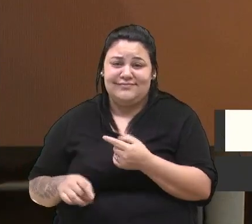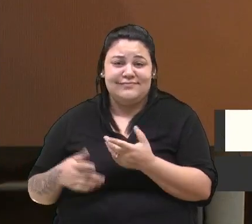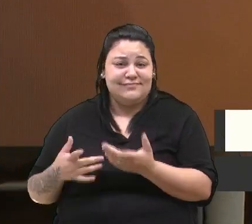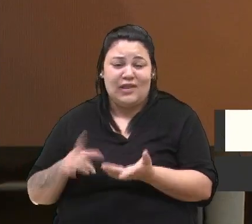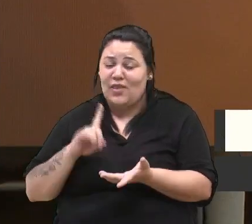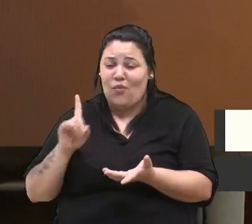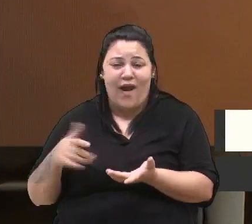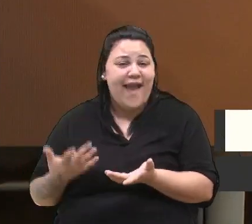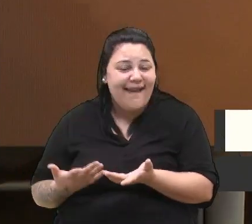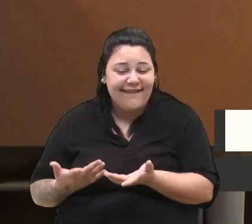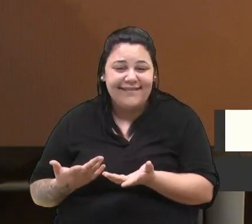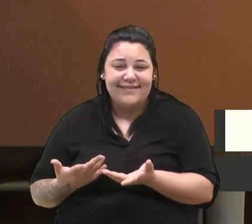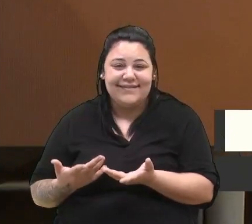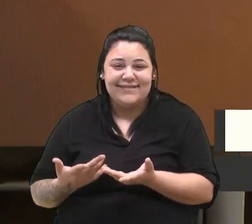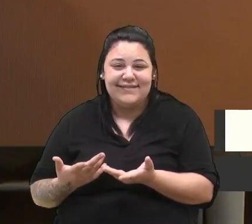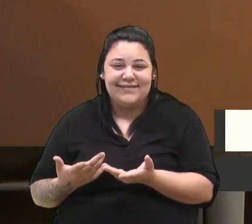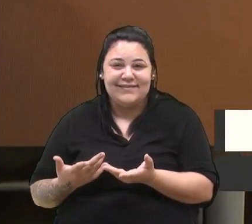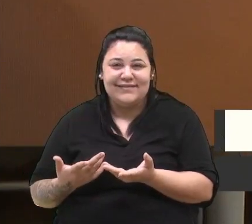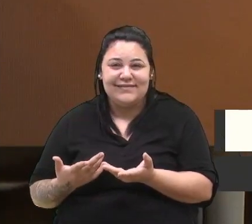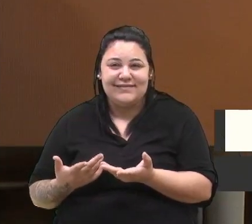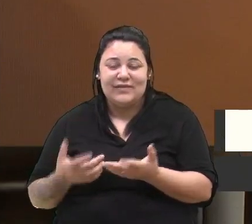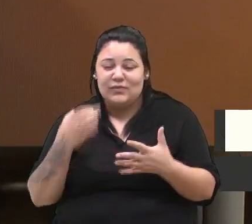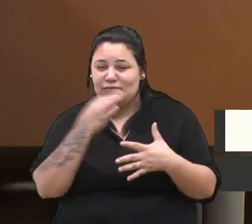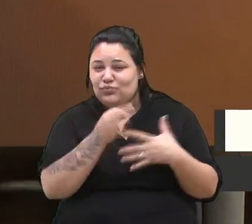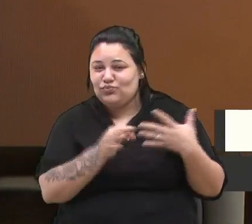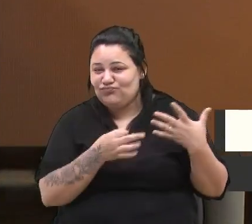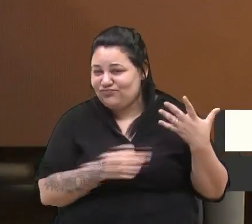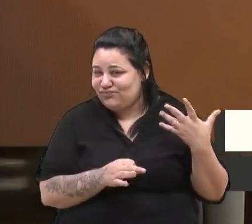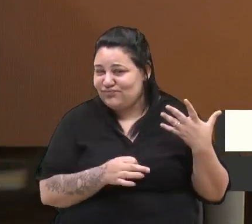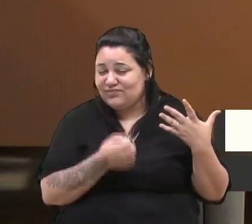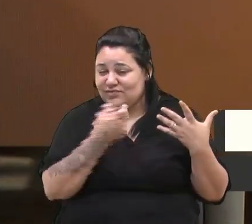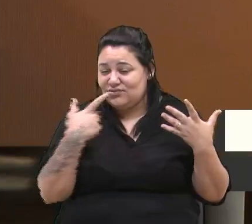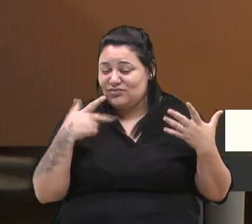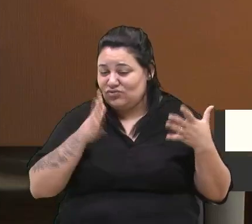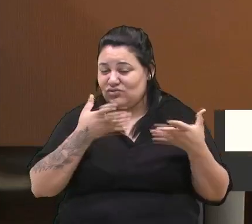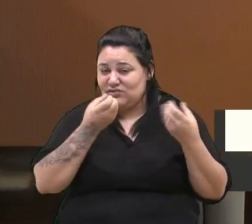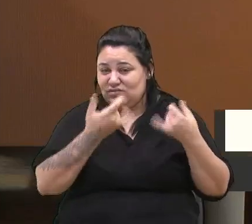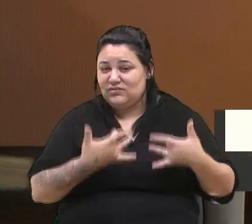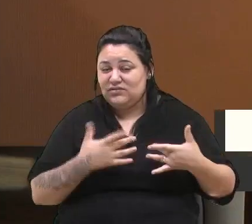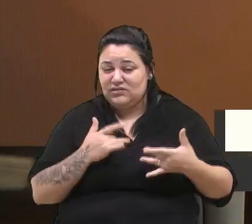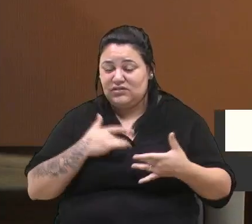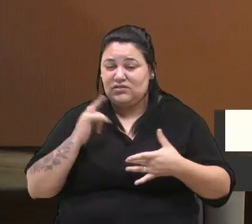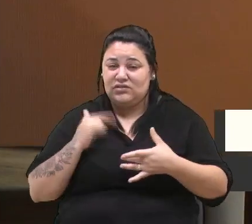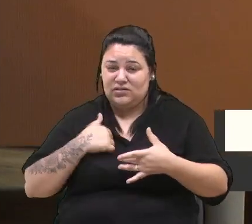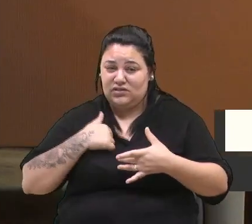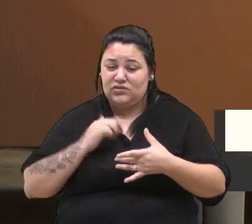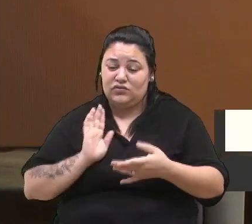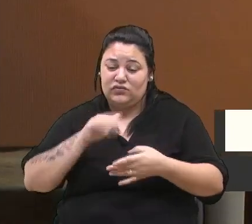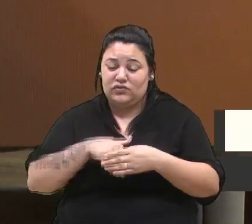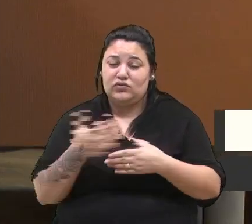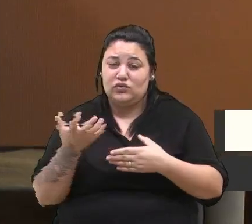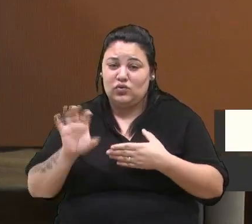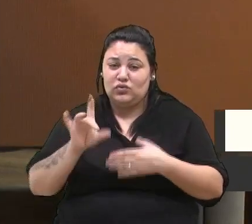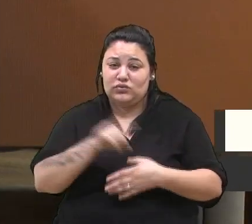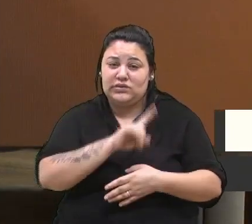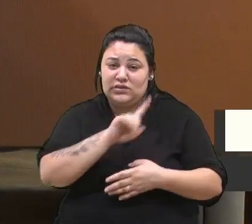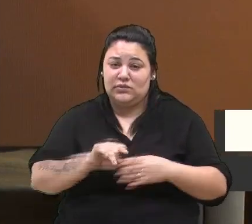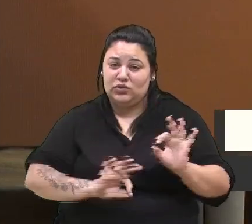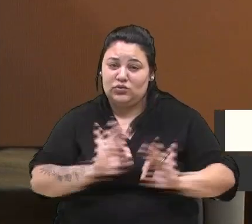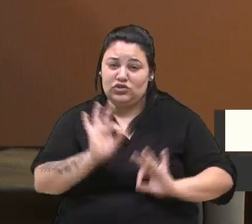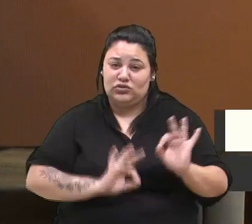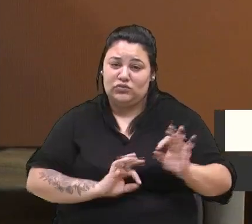esses motivos e além daqueles que eu já me manifestei, eu vou votar contra o veto.